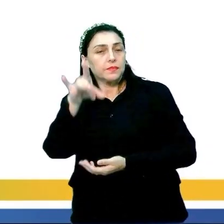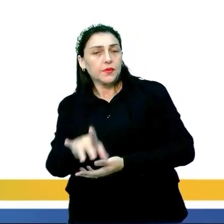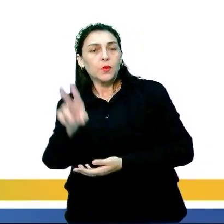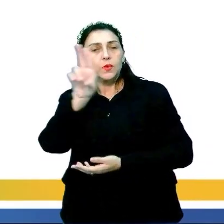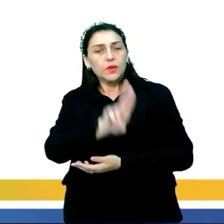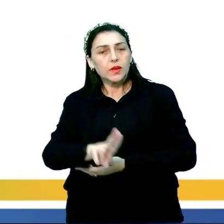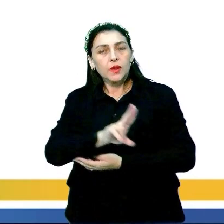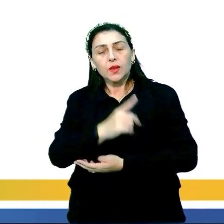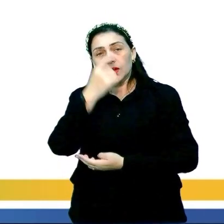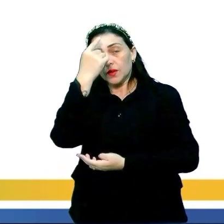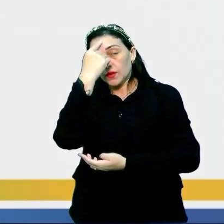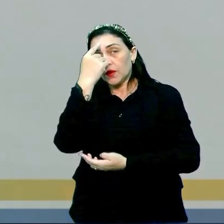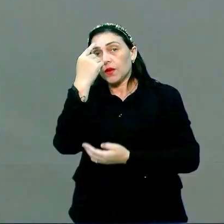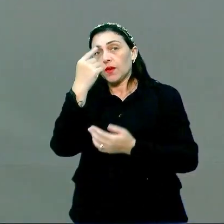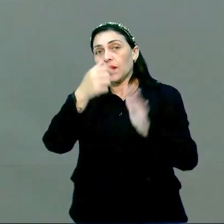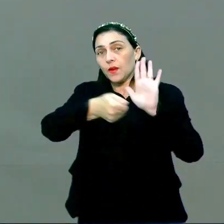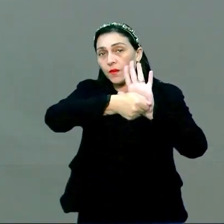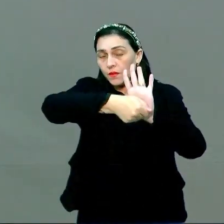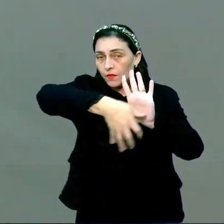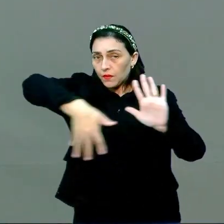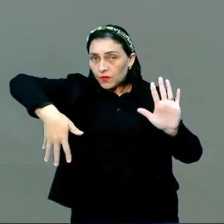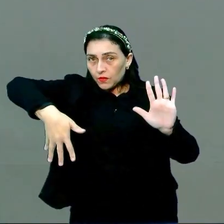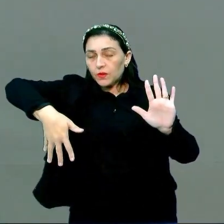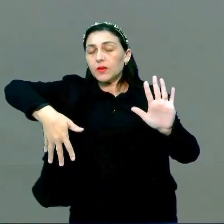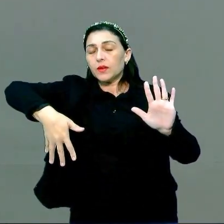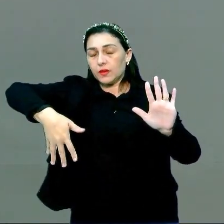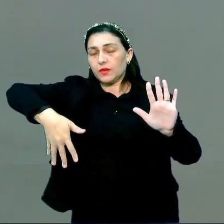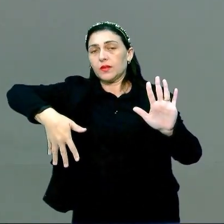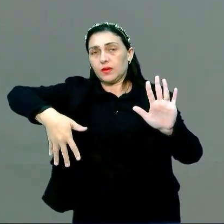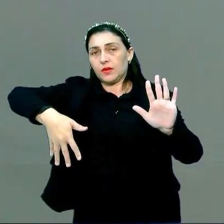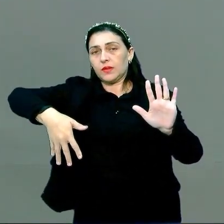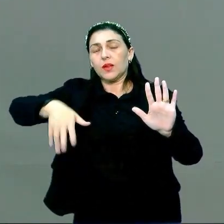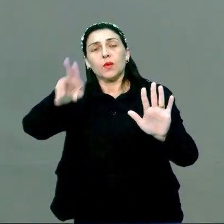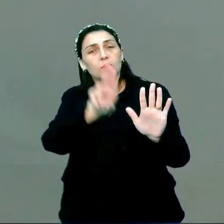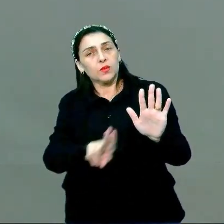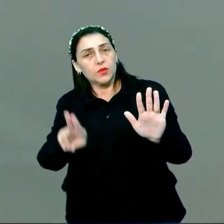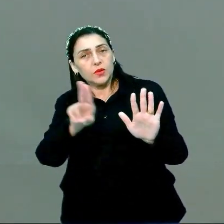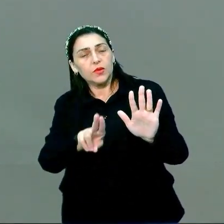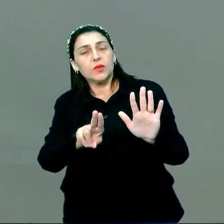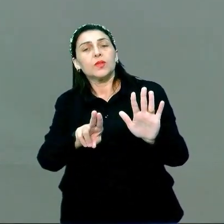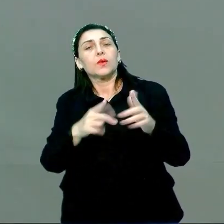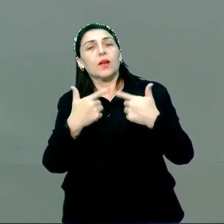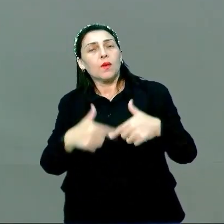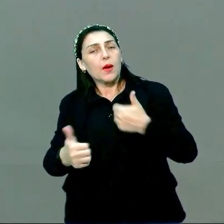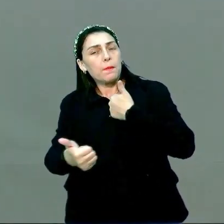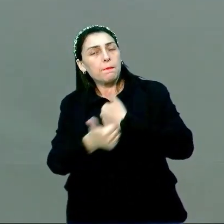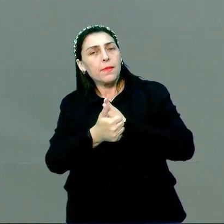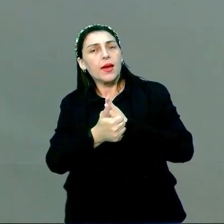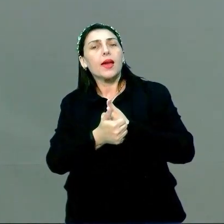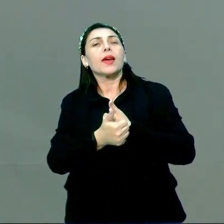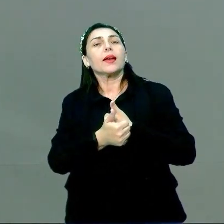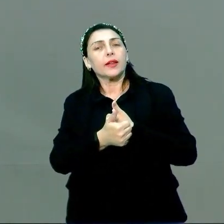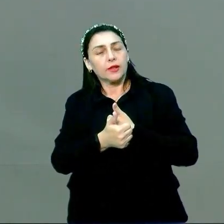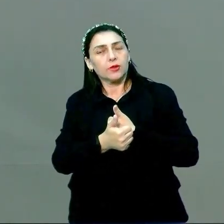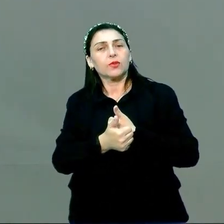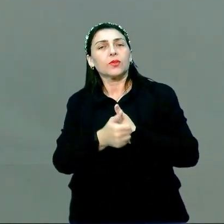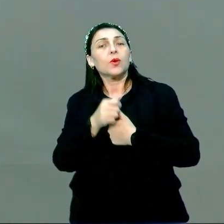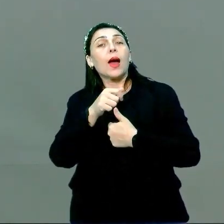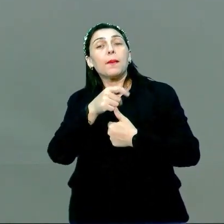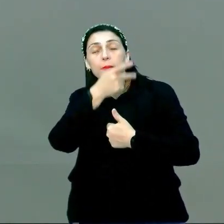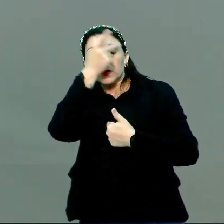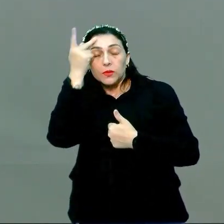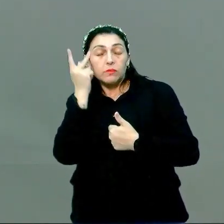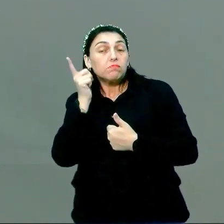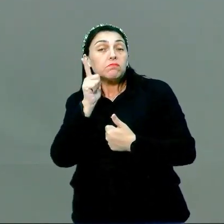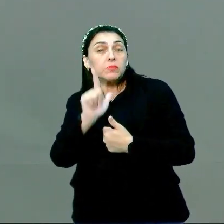último, utilização de figuras de linguagem. E aí, figuras de linguagem que eu utilizo uma linguagem mais próxima do coloquial, uma linguagem que o